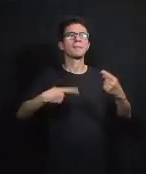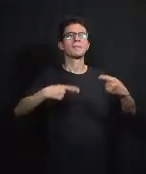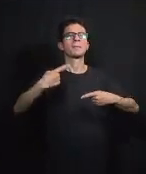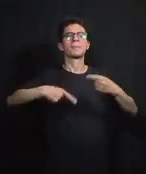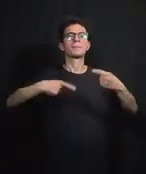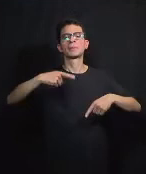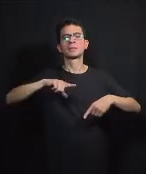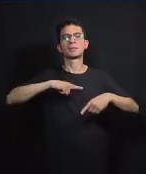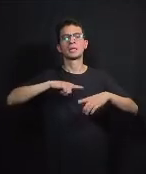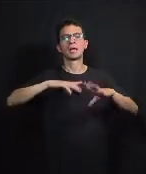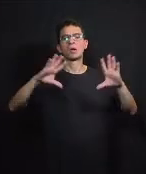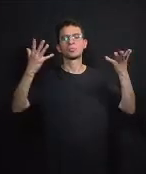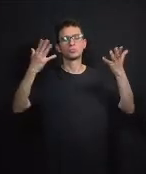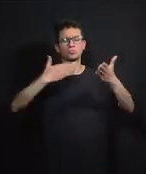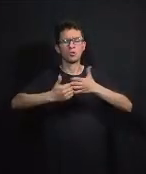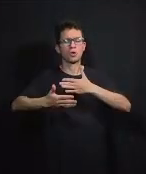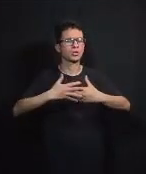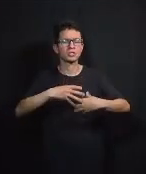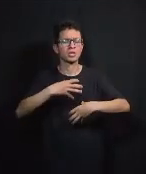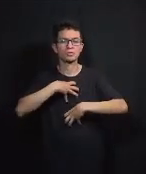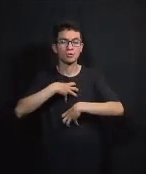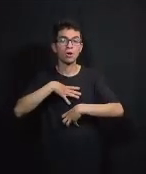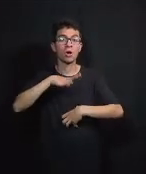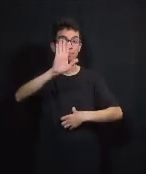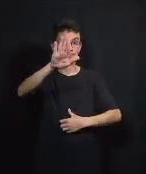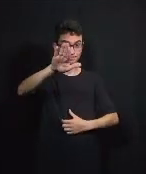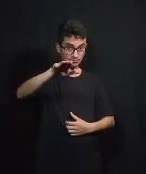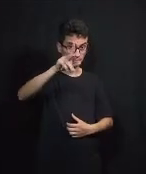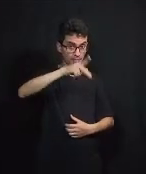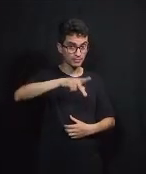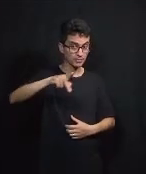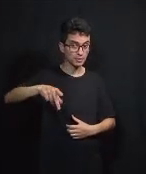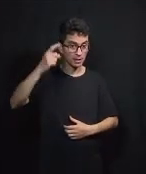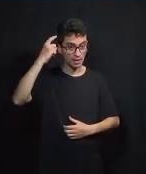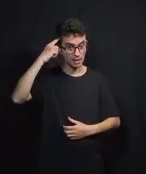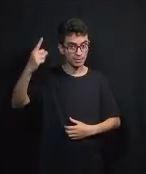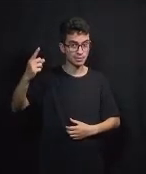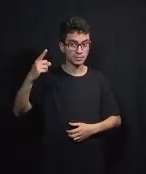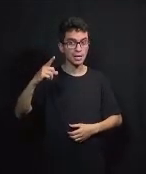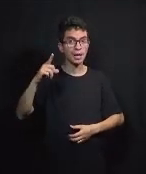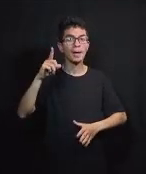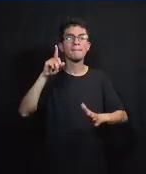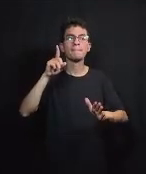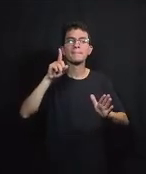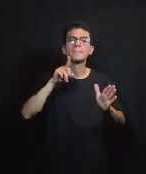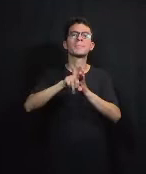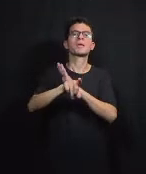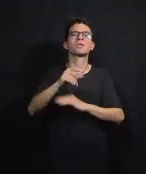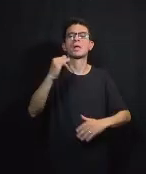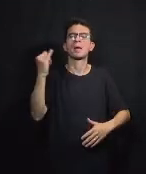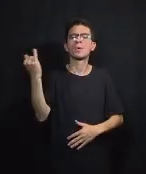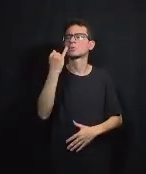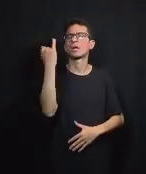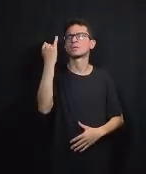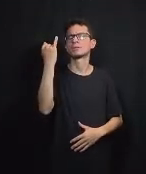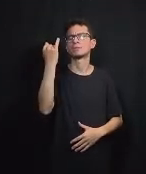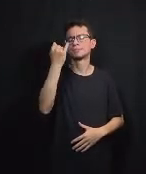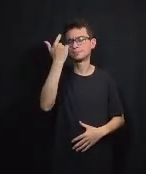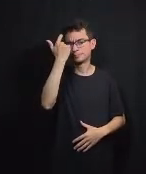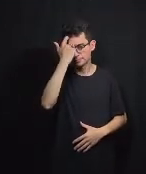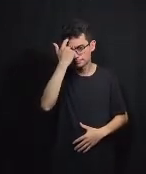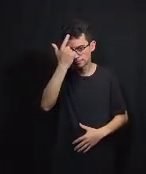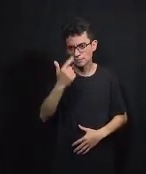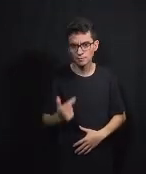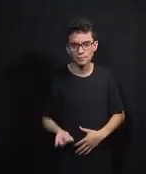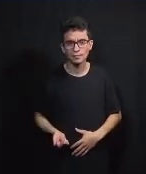acontecendo ali. De toda forma, professor, o senhor colocou uma questão importantíssima, quer dizer, como a